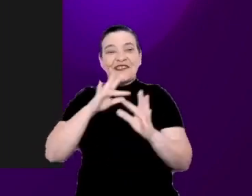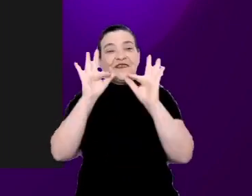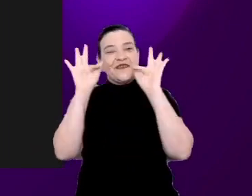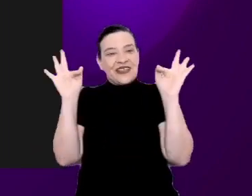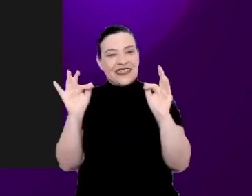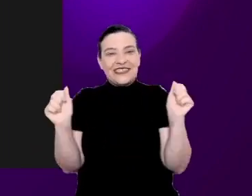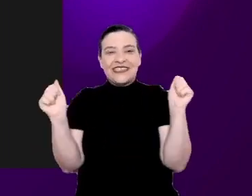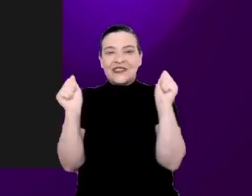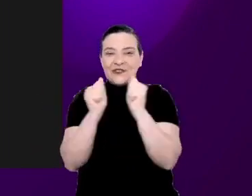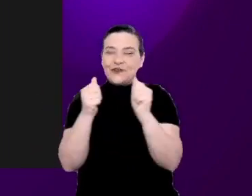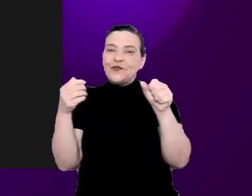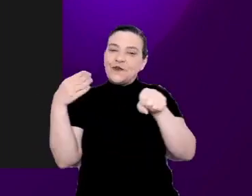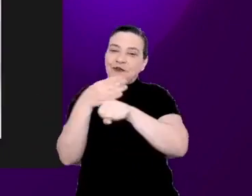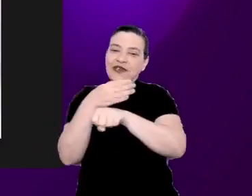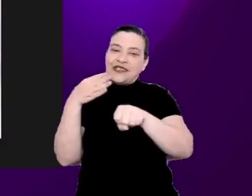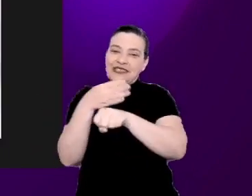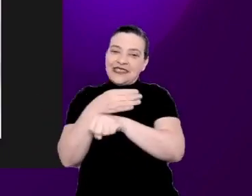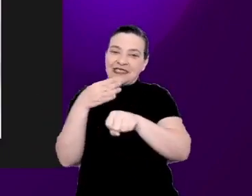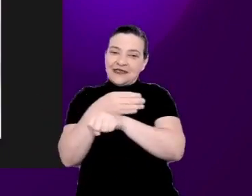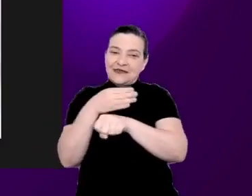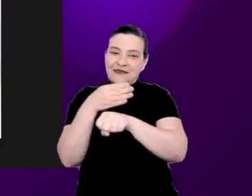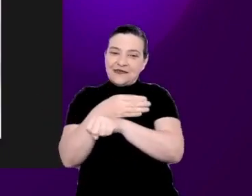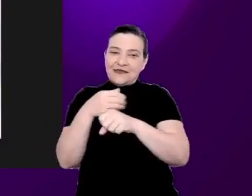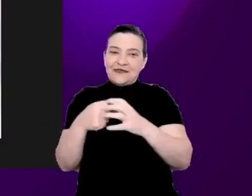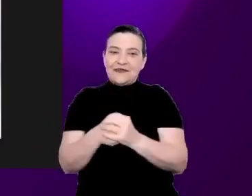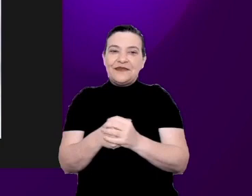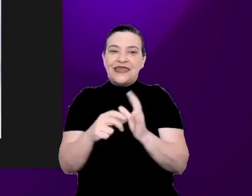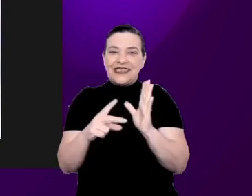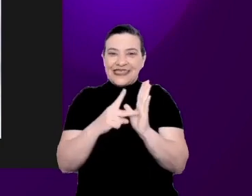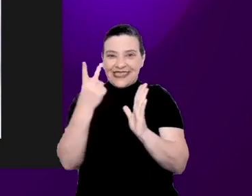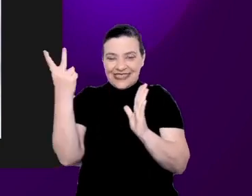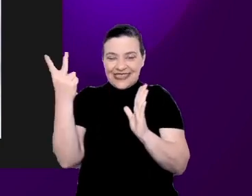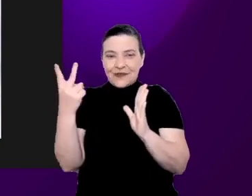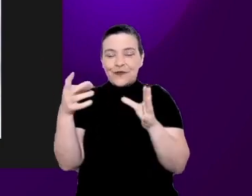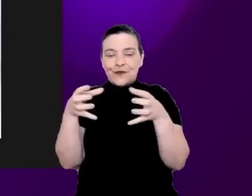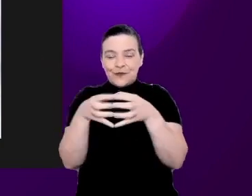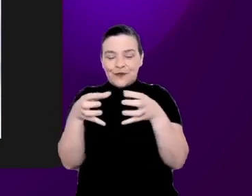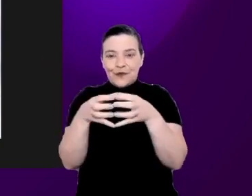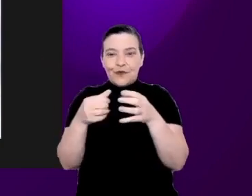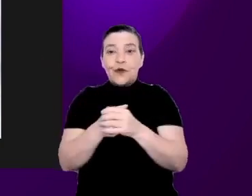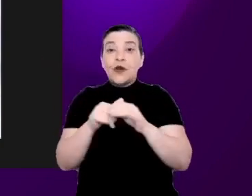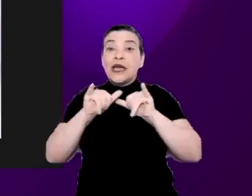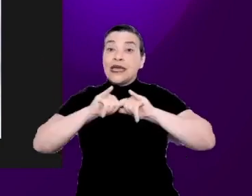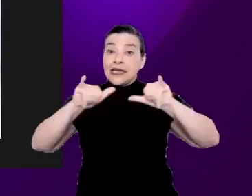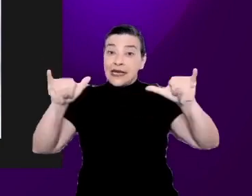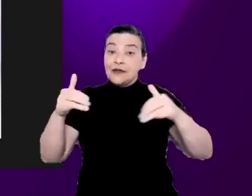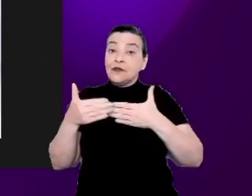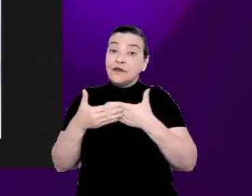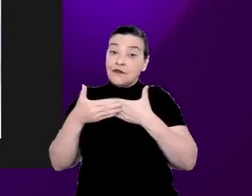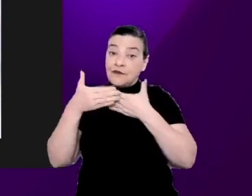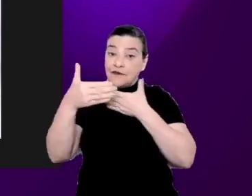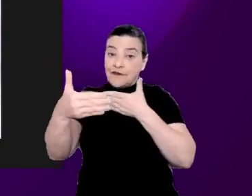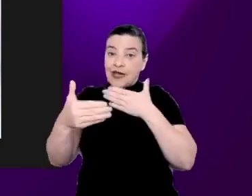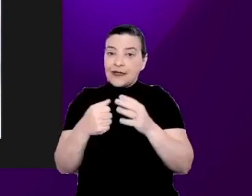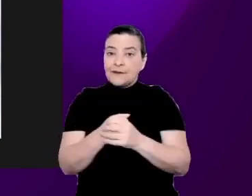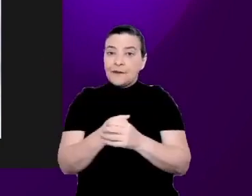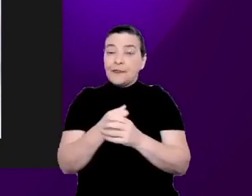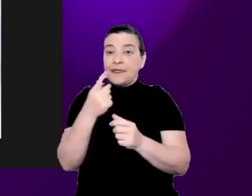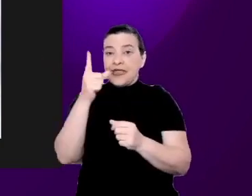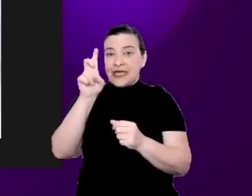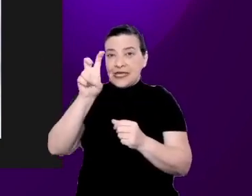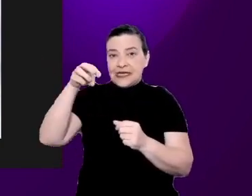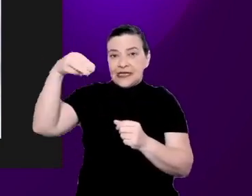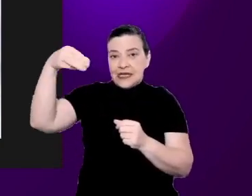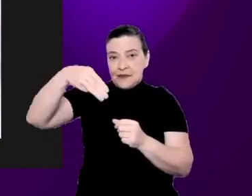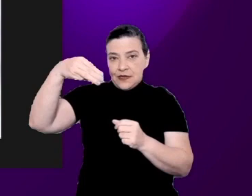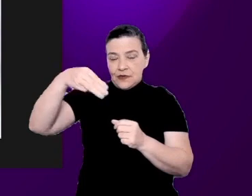participar com vocês desse fórum aqui, dessa segunda mesa. Queria deixar um recado aqui, a gente vai ter, em tese eram 15 minutos, aqui